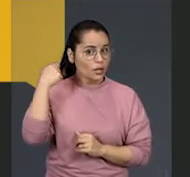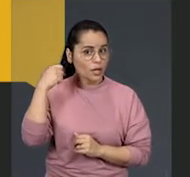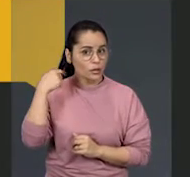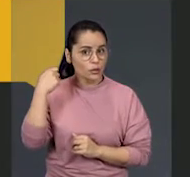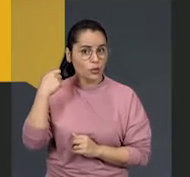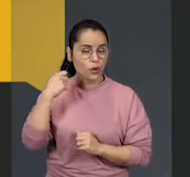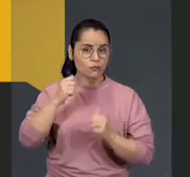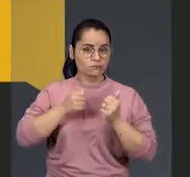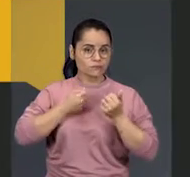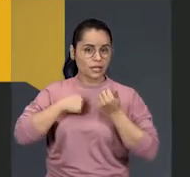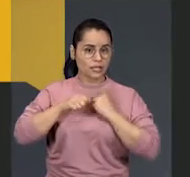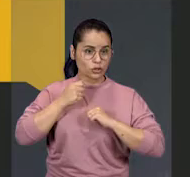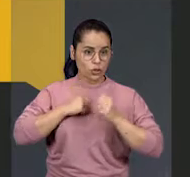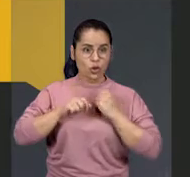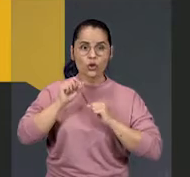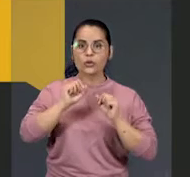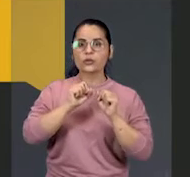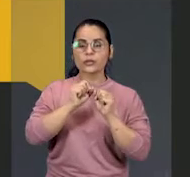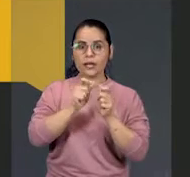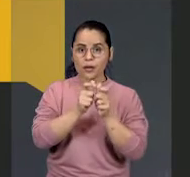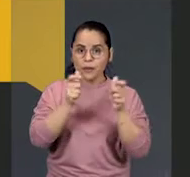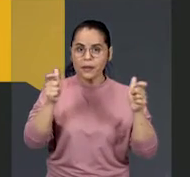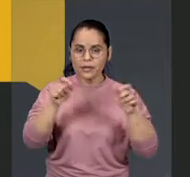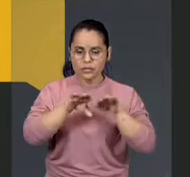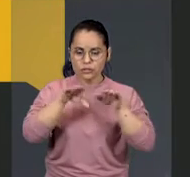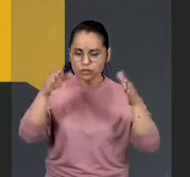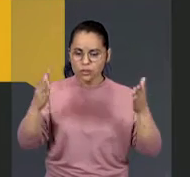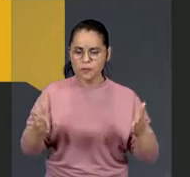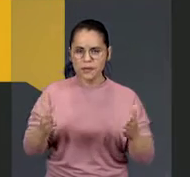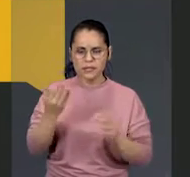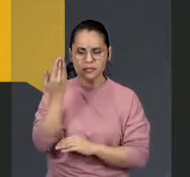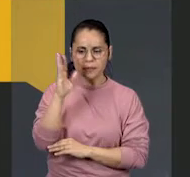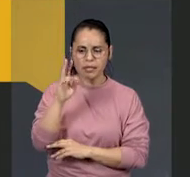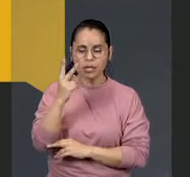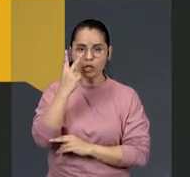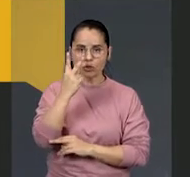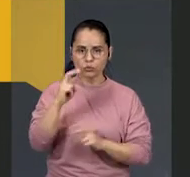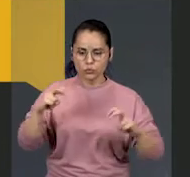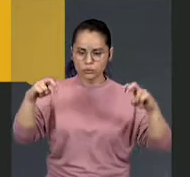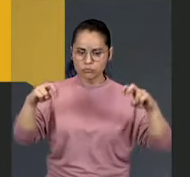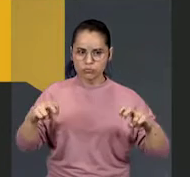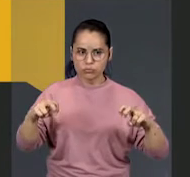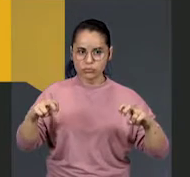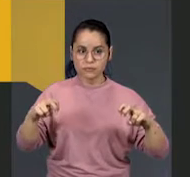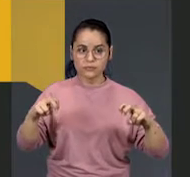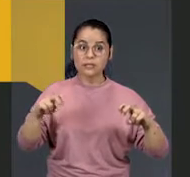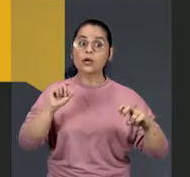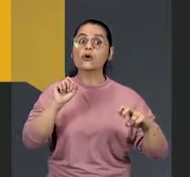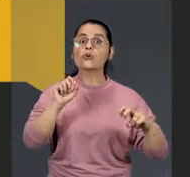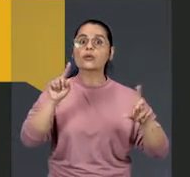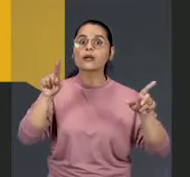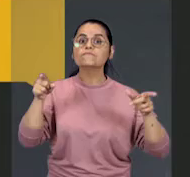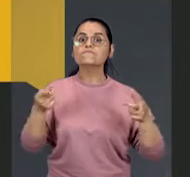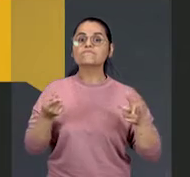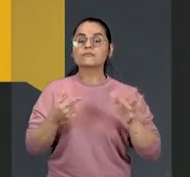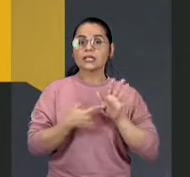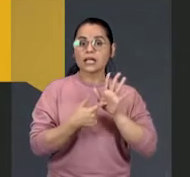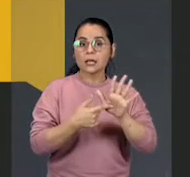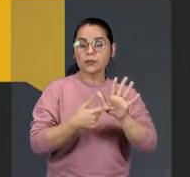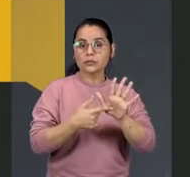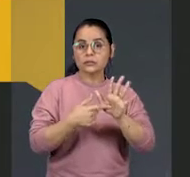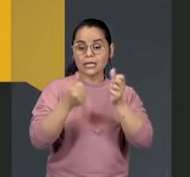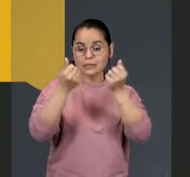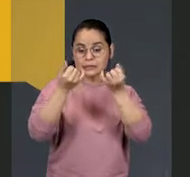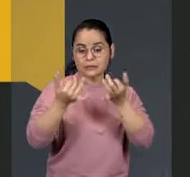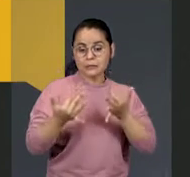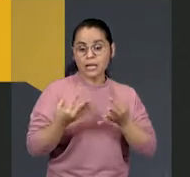um músico, uma grande mesa de madeira, 2 cadeiras. Isso é uma rubrica. Ela traz a descrição